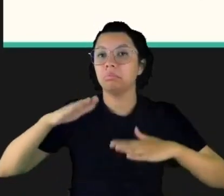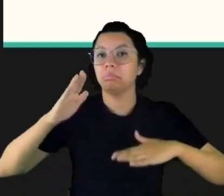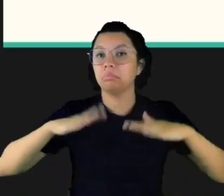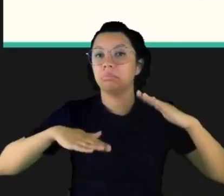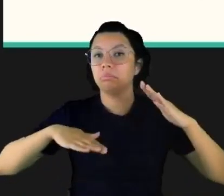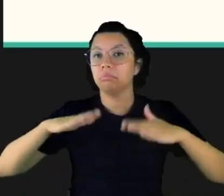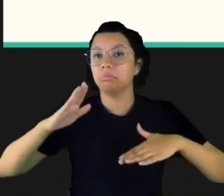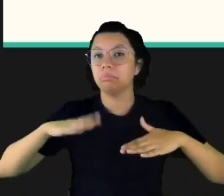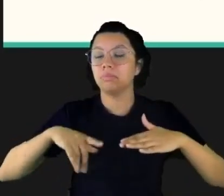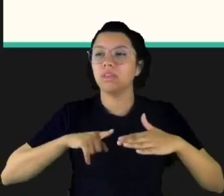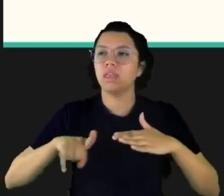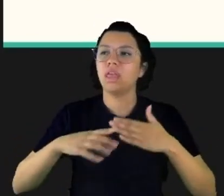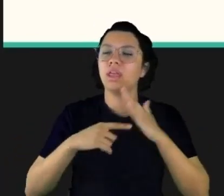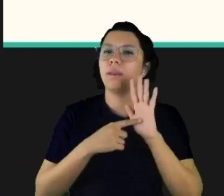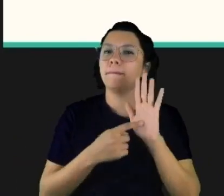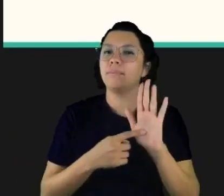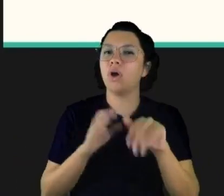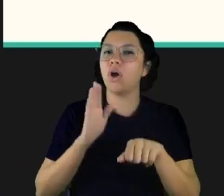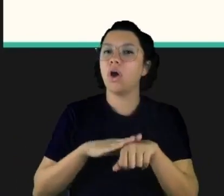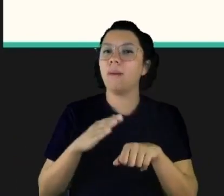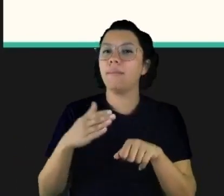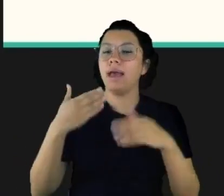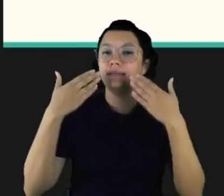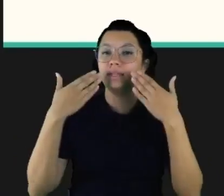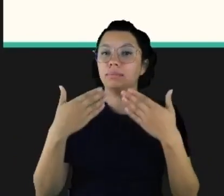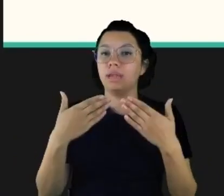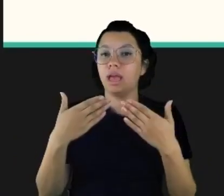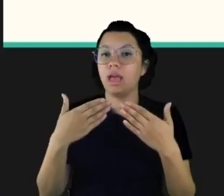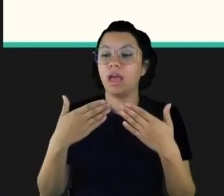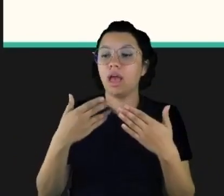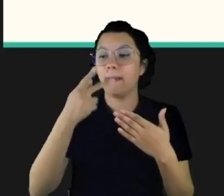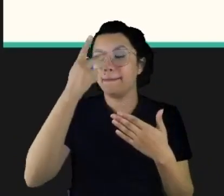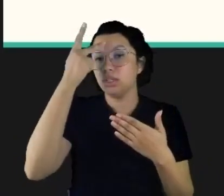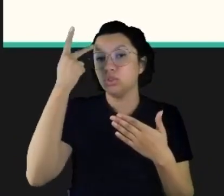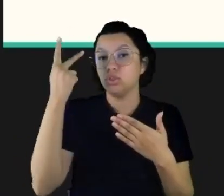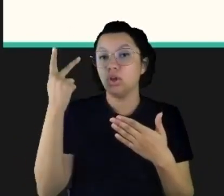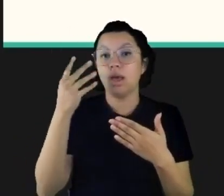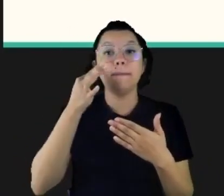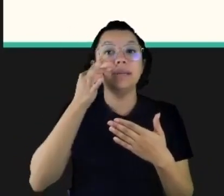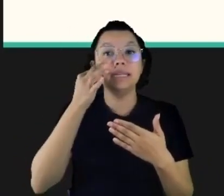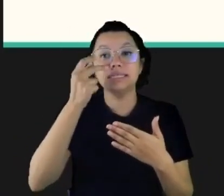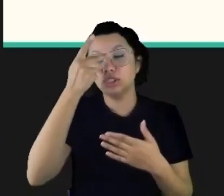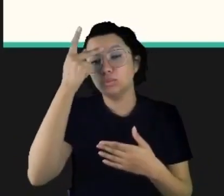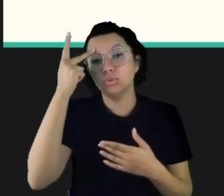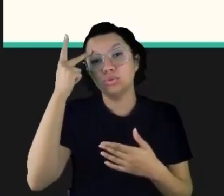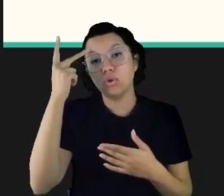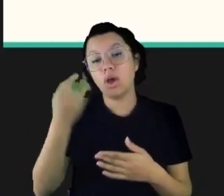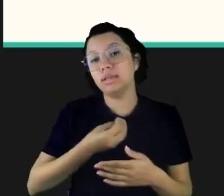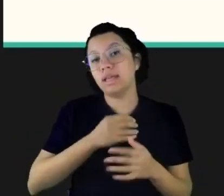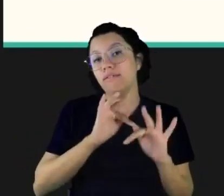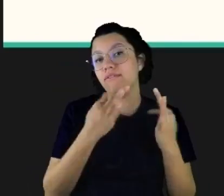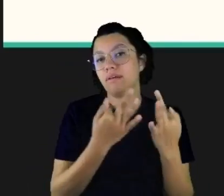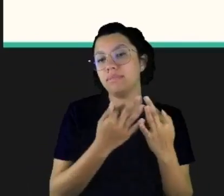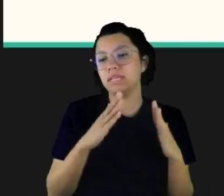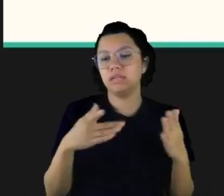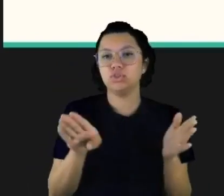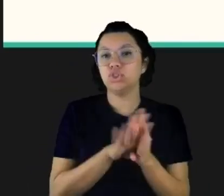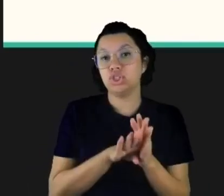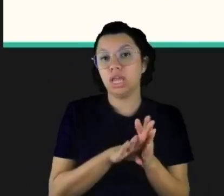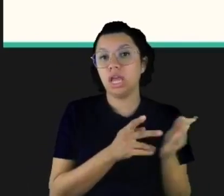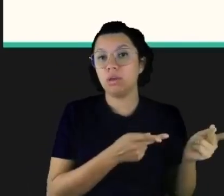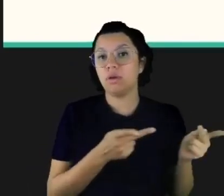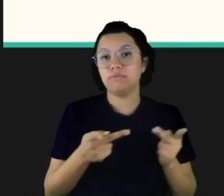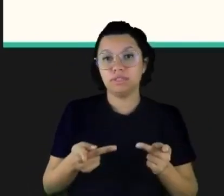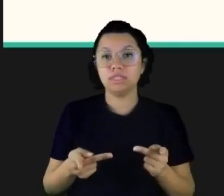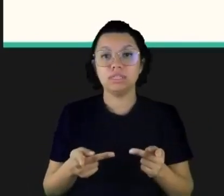se manifestam mais na presença das pessoas da família. Então, o idoso chega uma visita em casa, chega